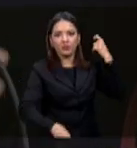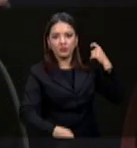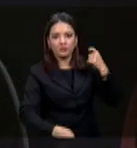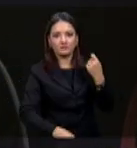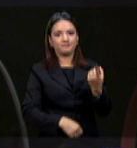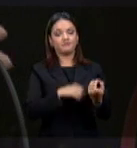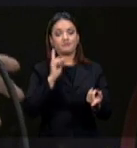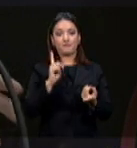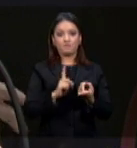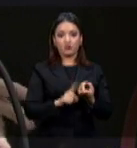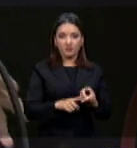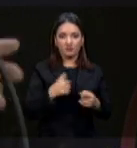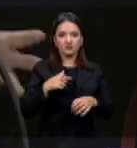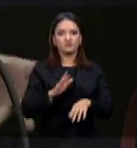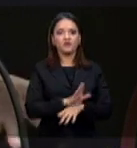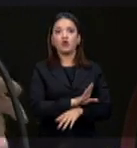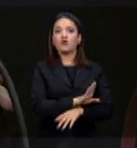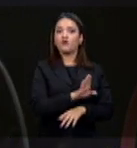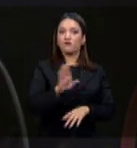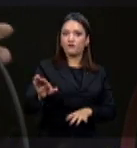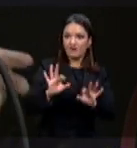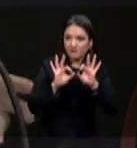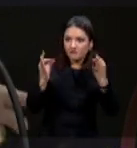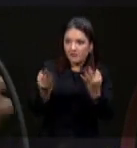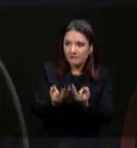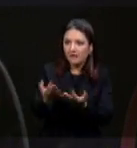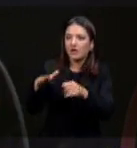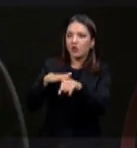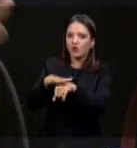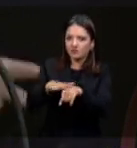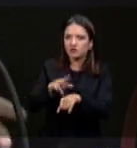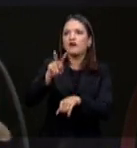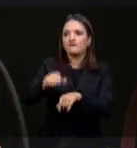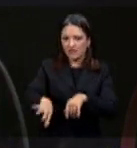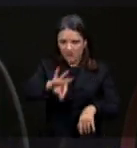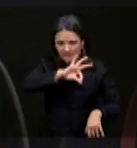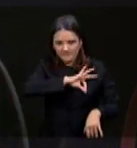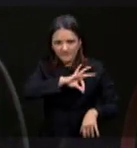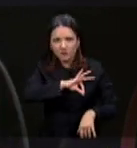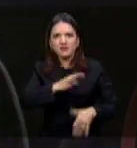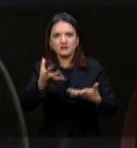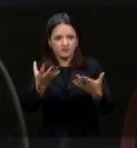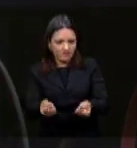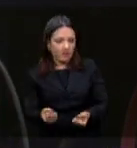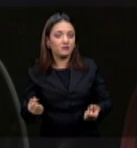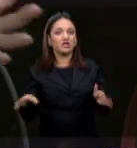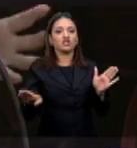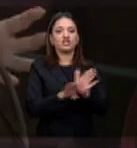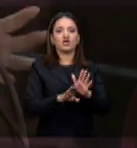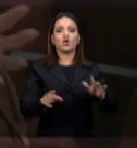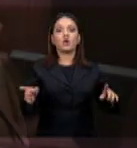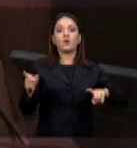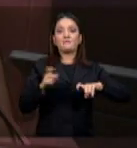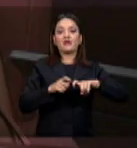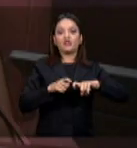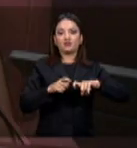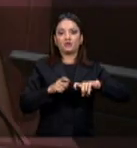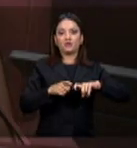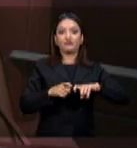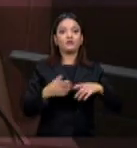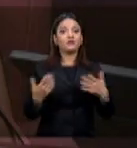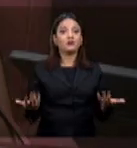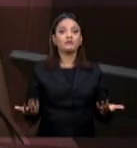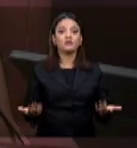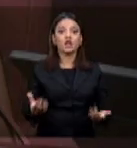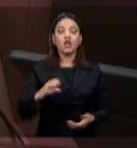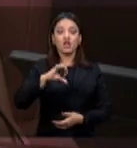primeira coisa, procurar. Ela procurou a família, resolveram prestar queixa e foram encaminhados para o atendimento médico. Primeira questão: 90%